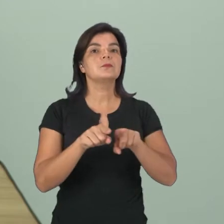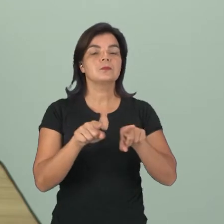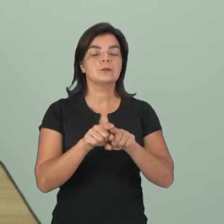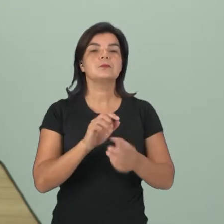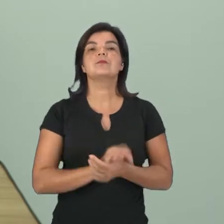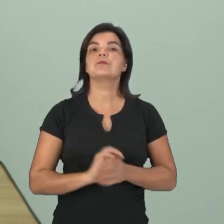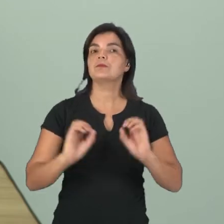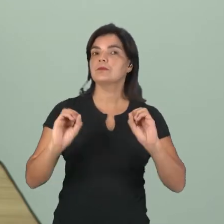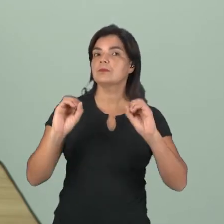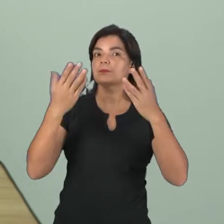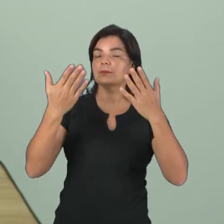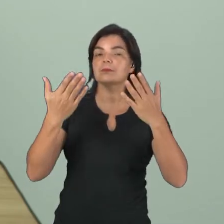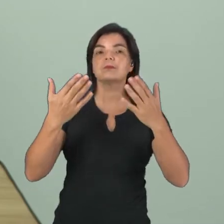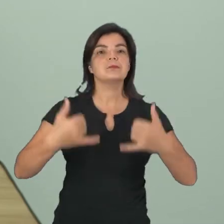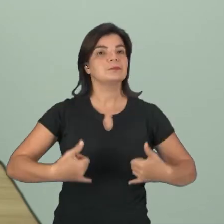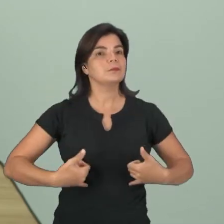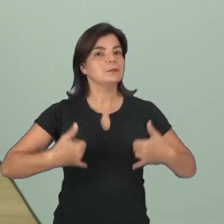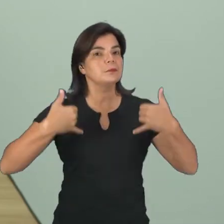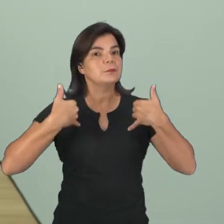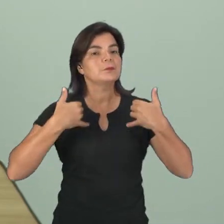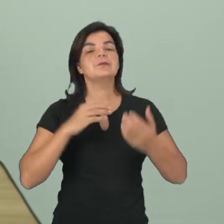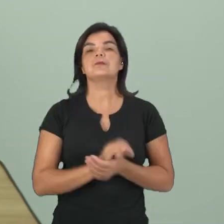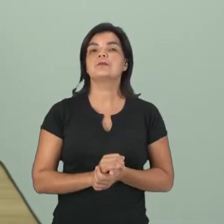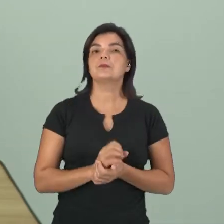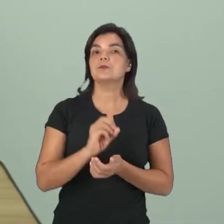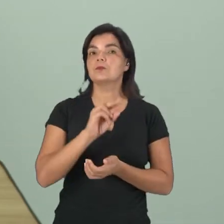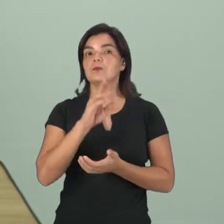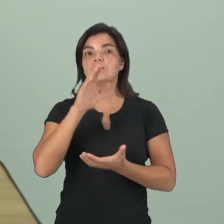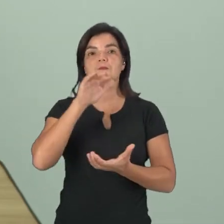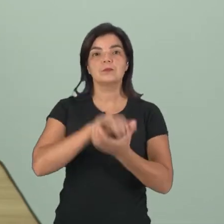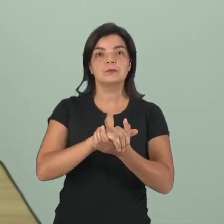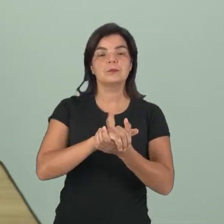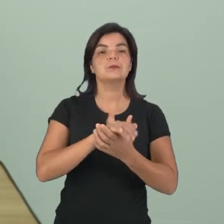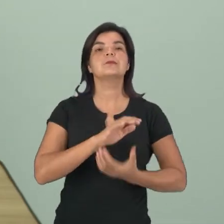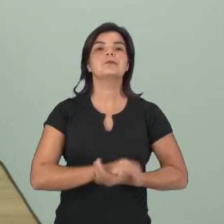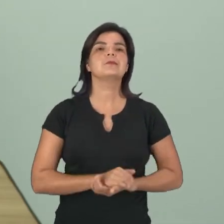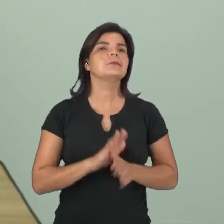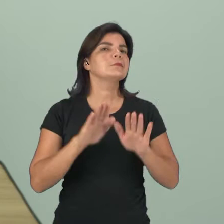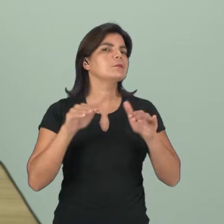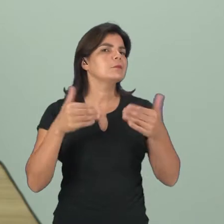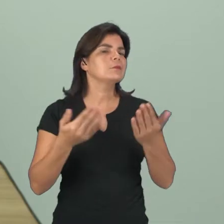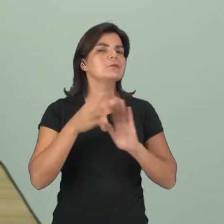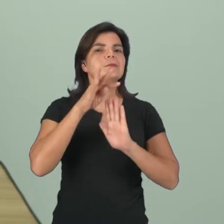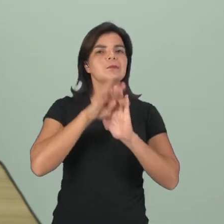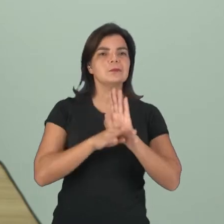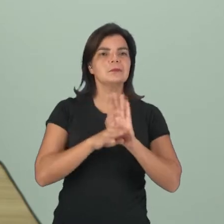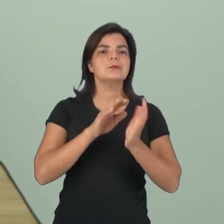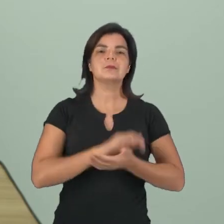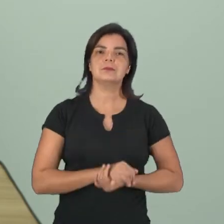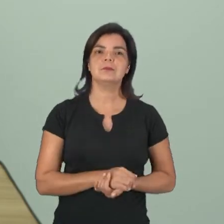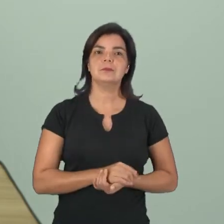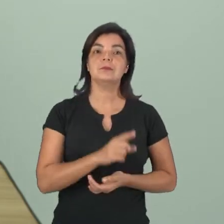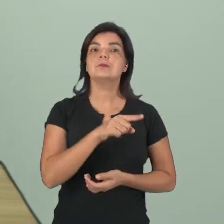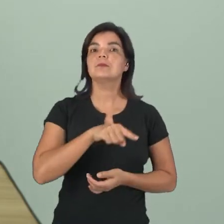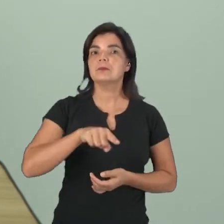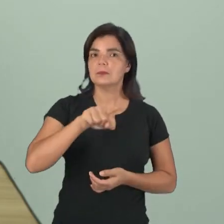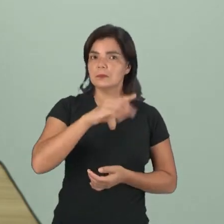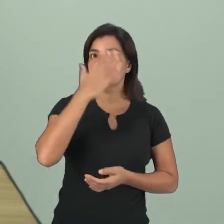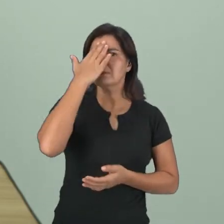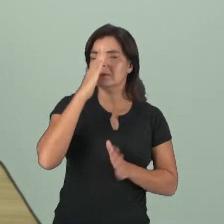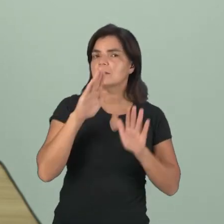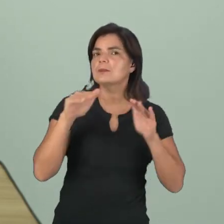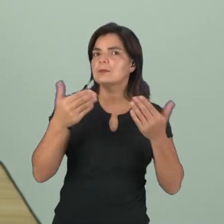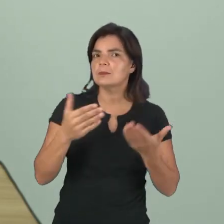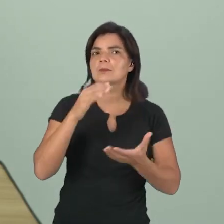uma festa de aniversário ou um casamento. Qual é o texto? Você já sabe qual é o